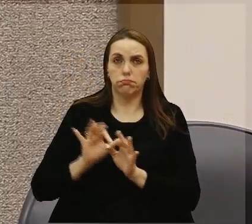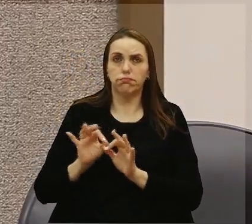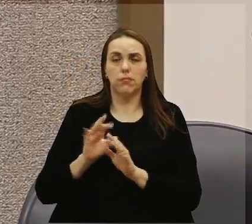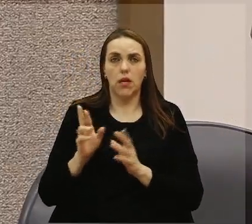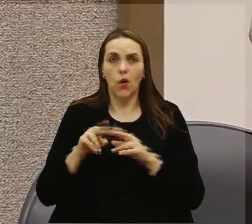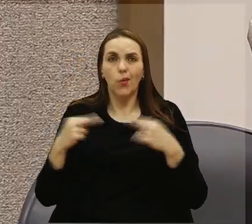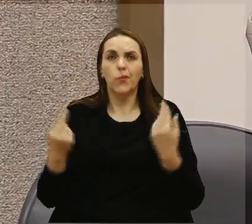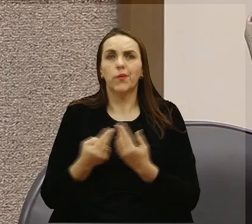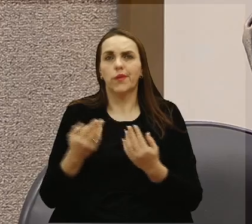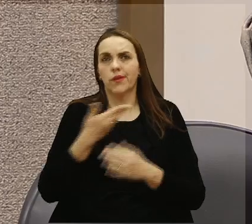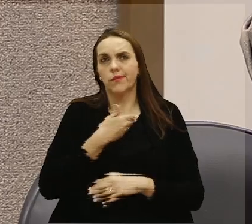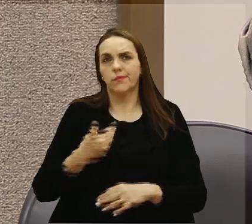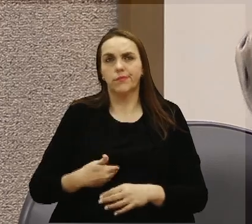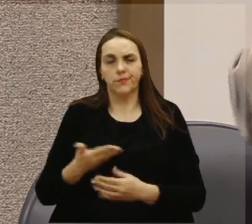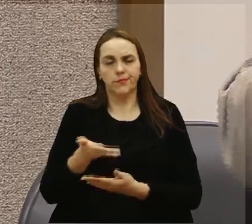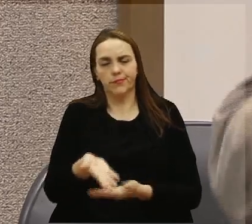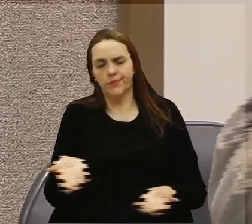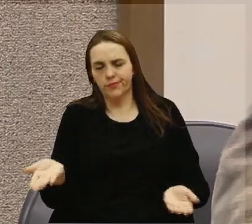aqui.